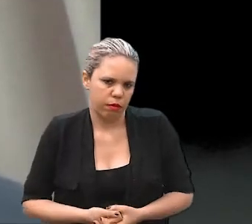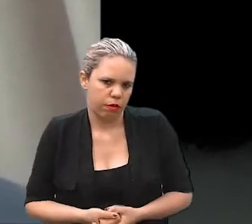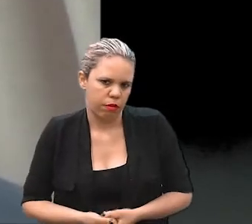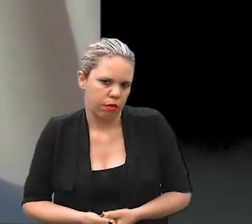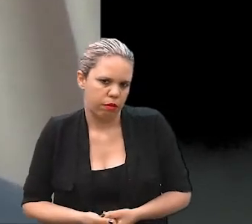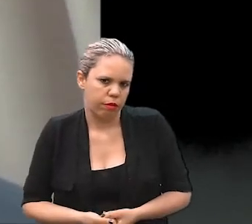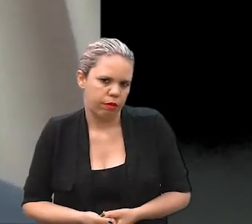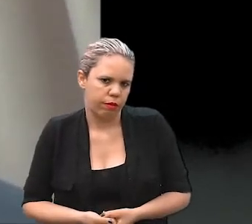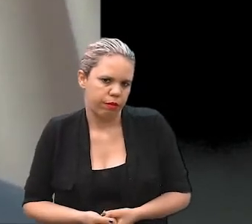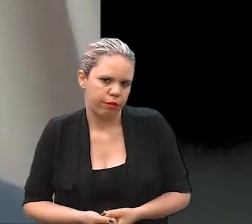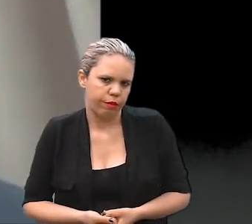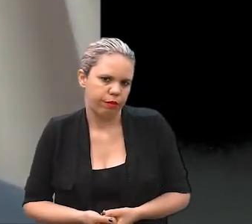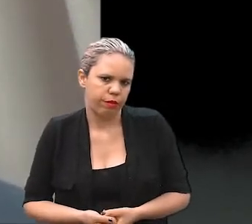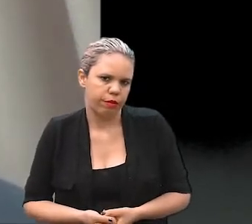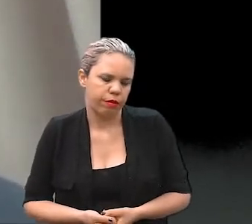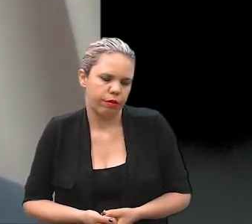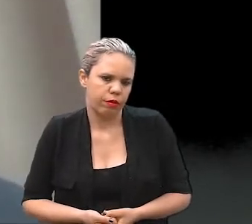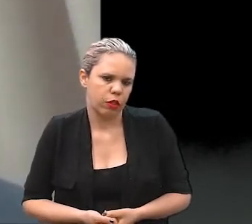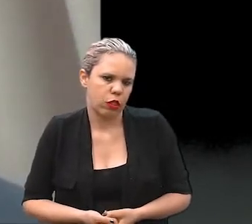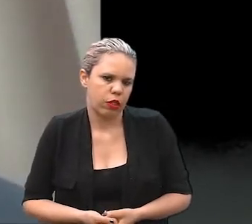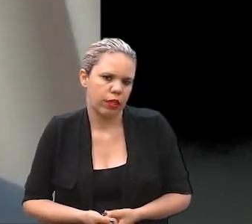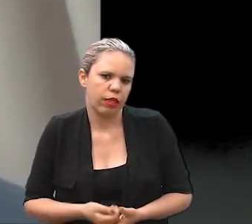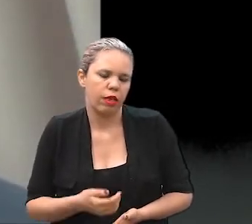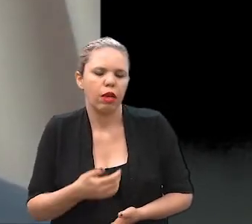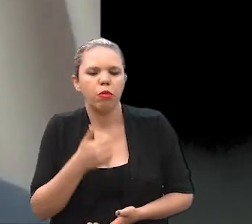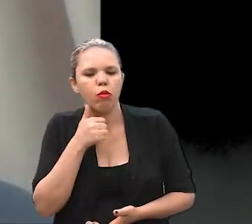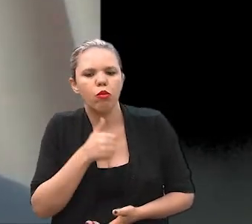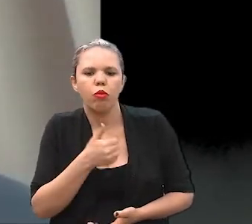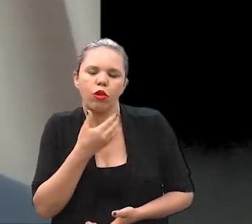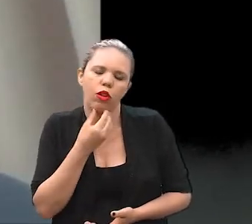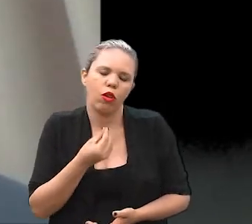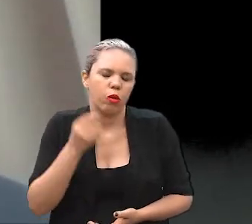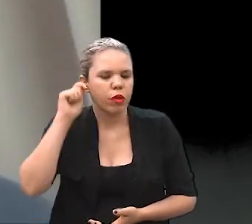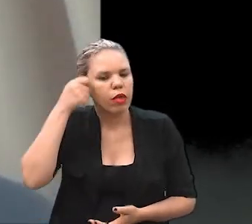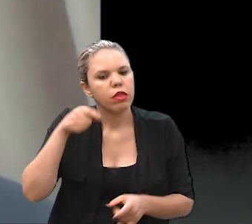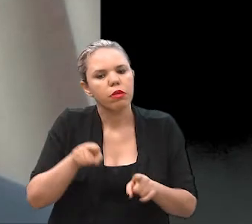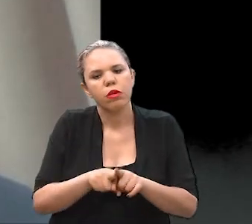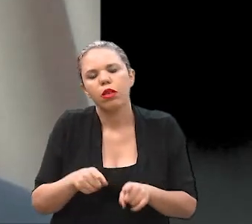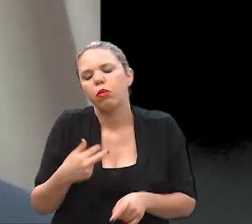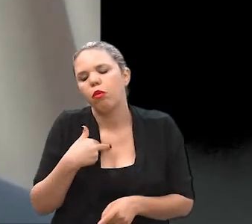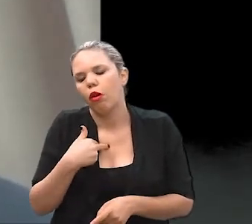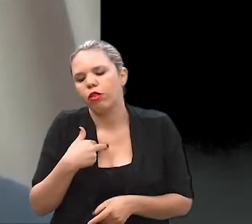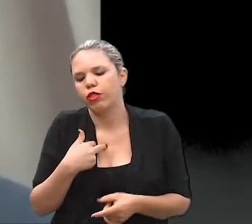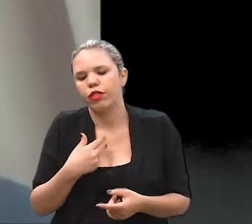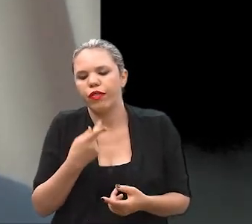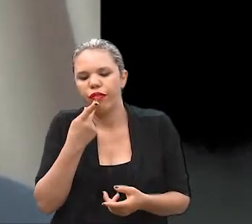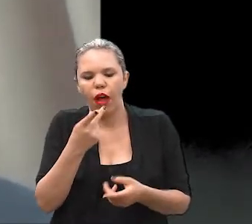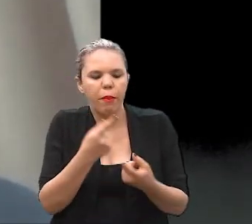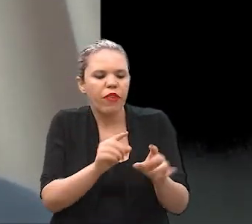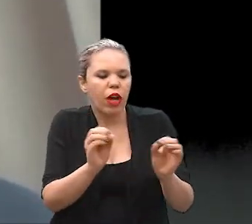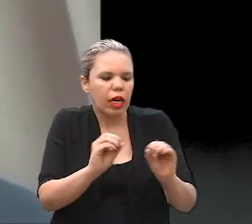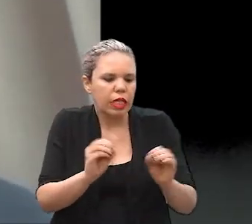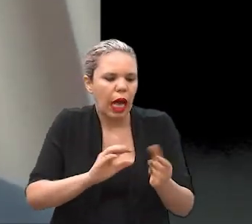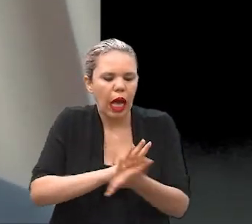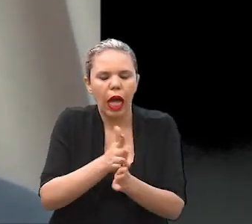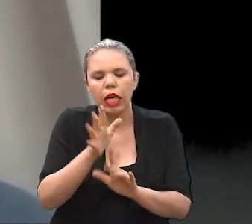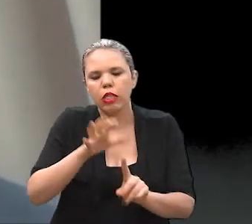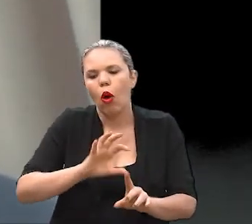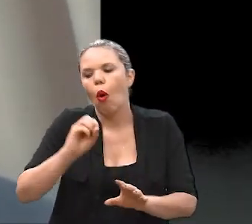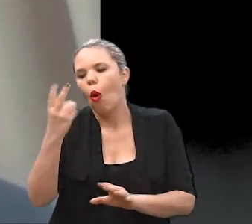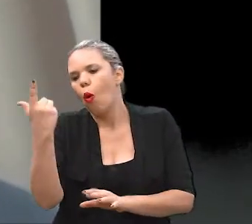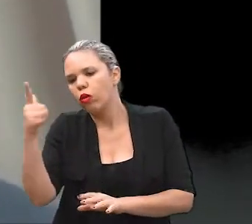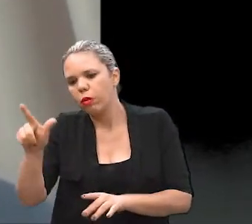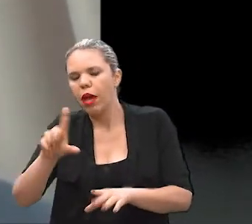a questão dessa relação entre negros e negras, e a outra fundamental é que a gente